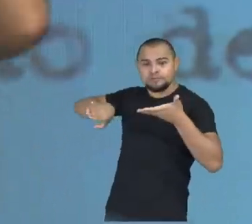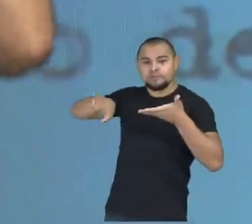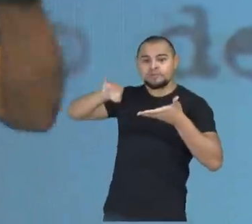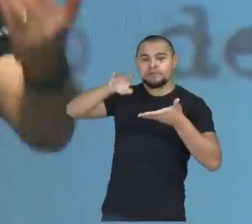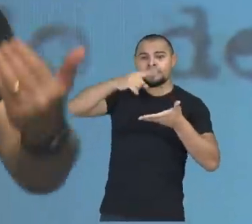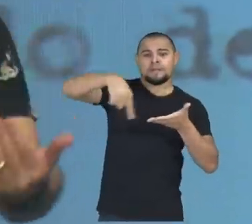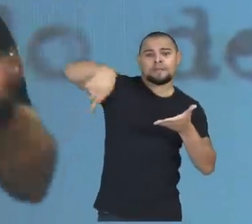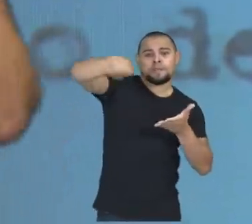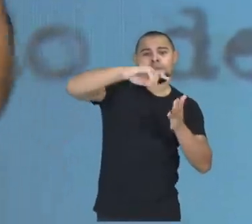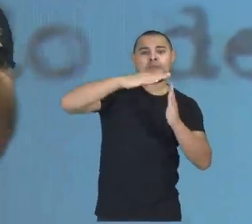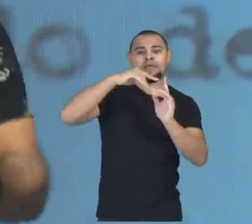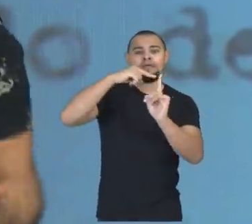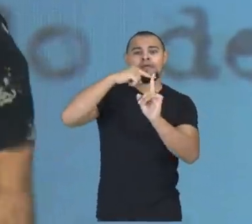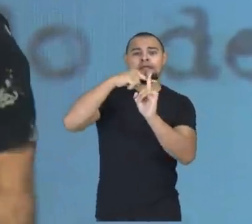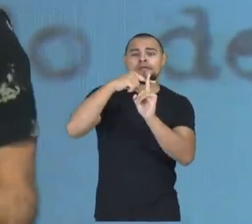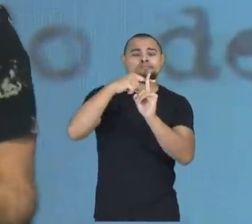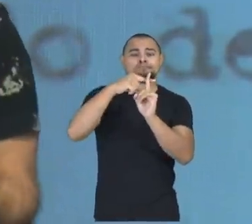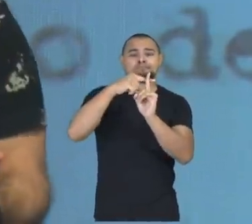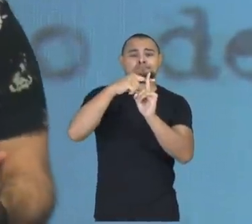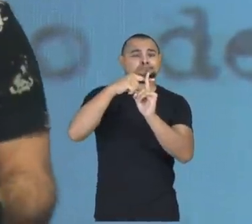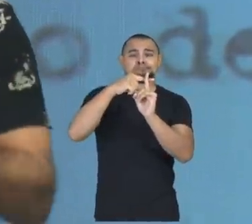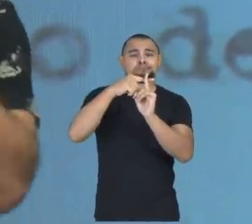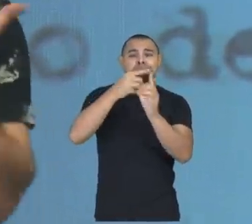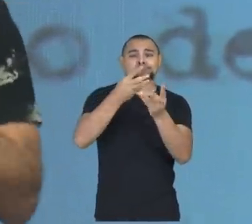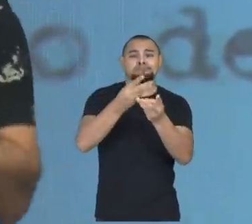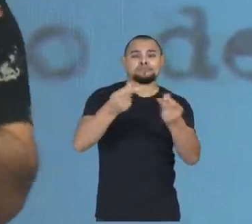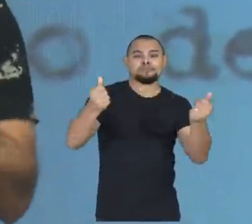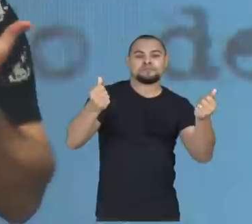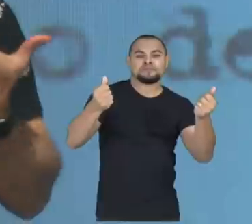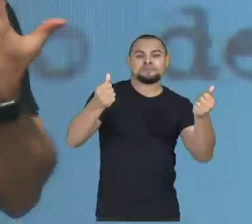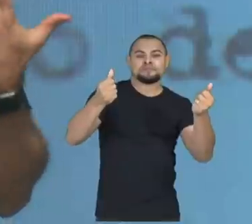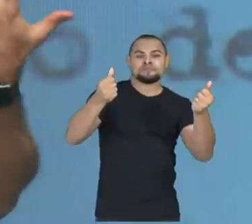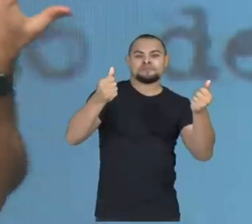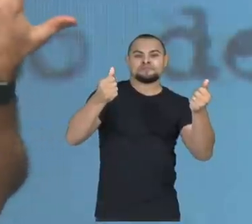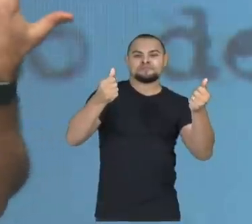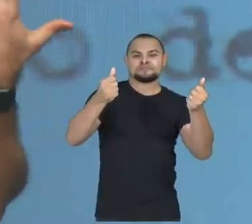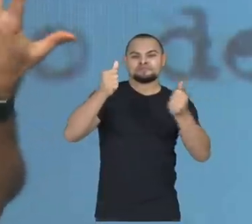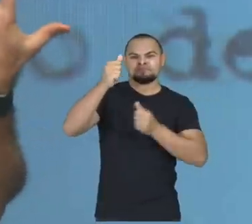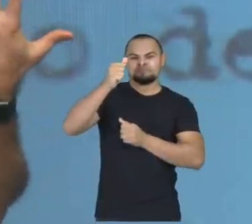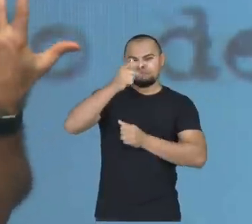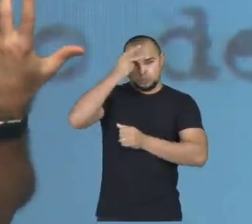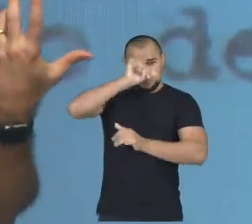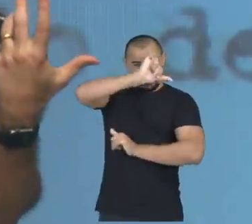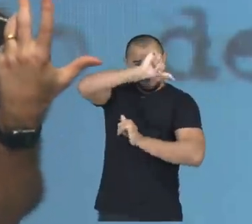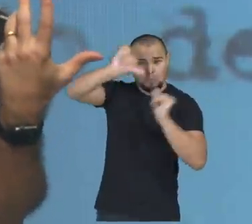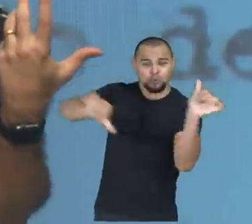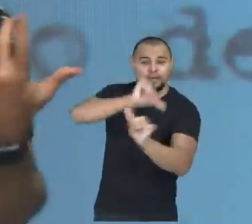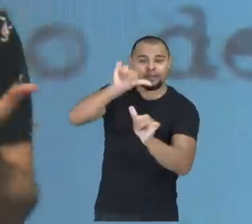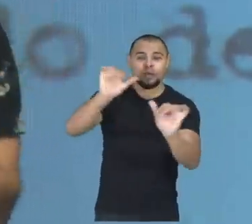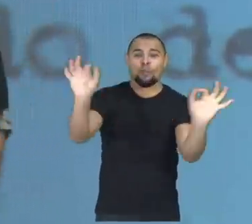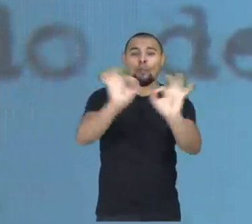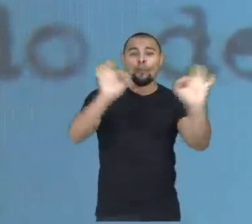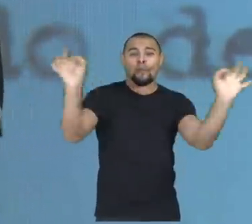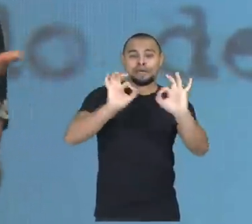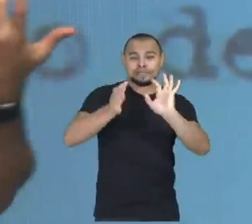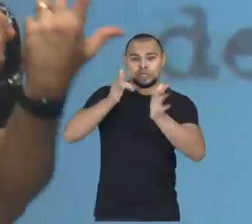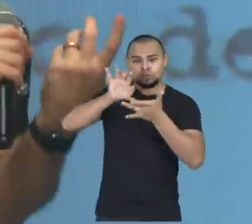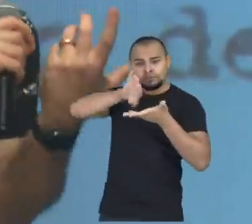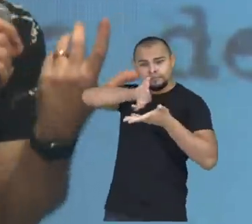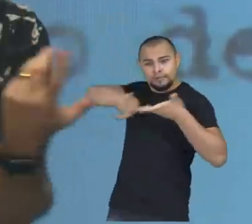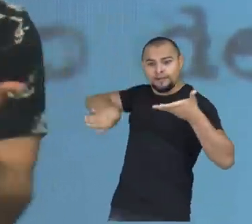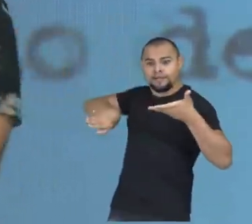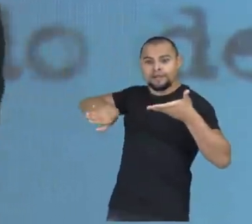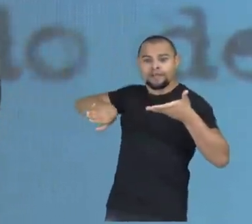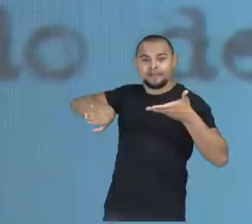vivo, os sinos podem até dobrar, mas os espíritos não serão transformados pelo Senhor. Se não for Jesus como